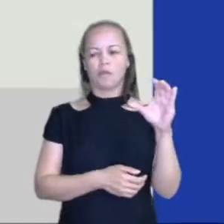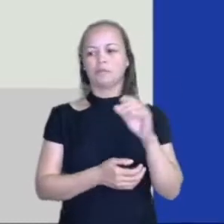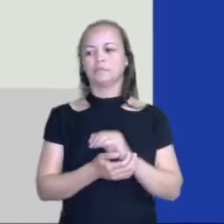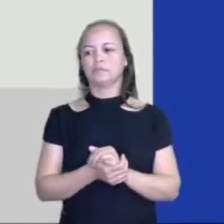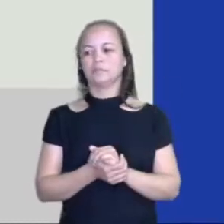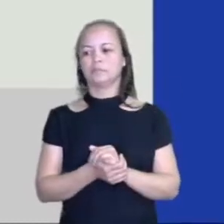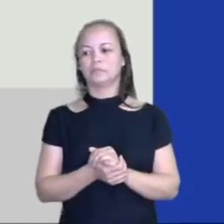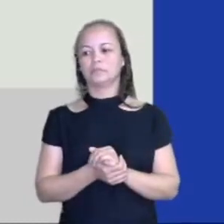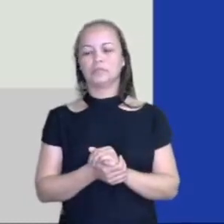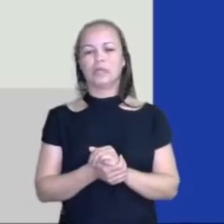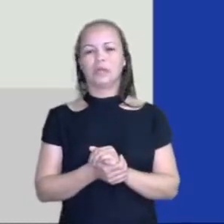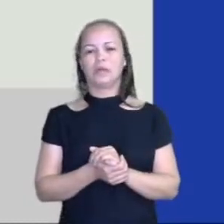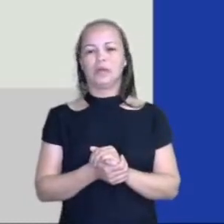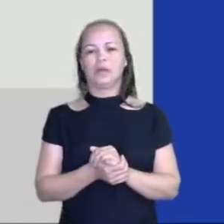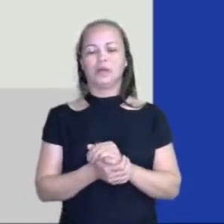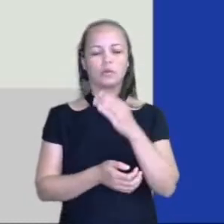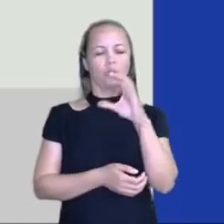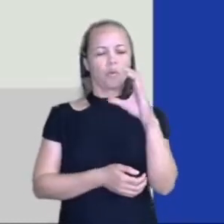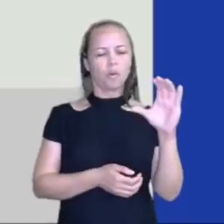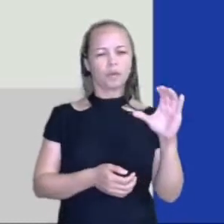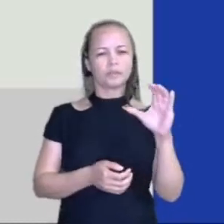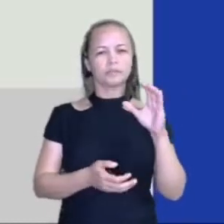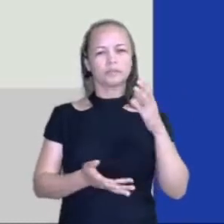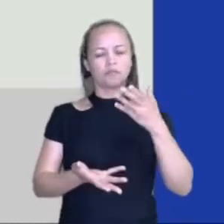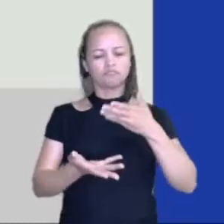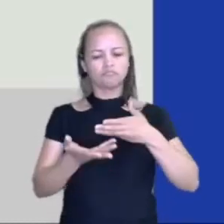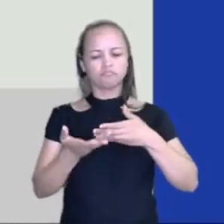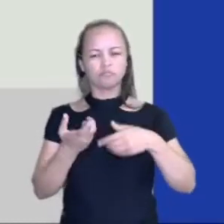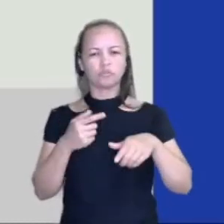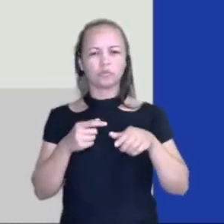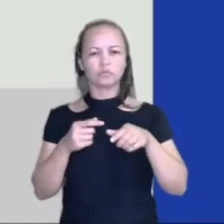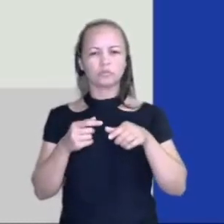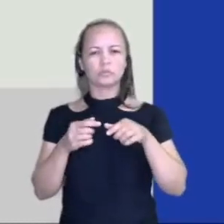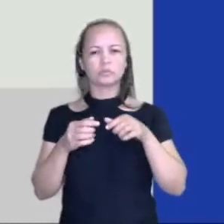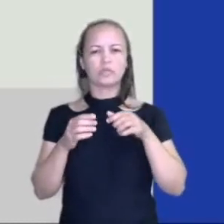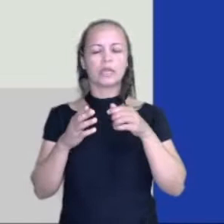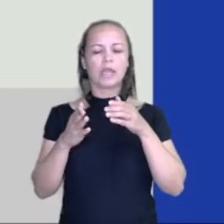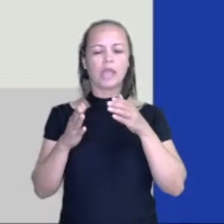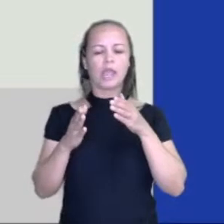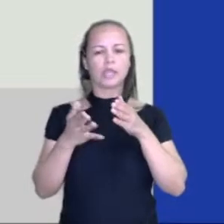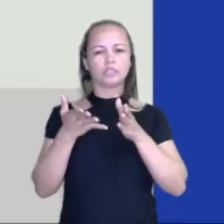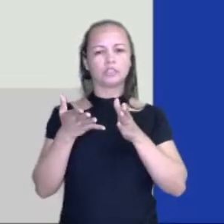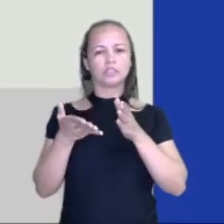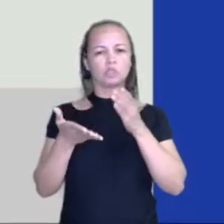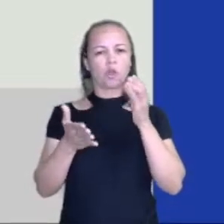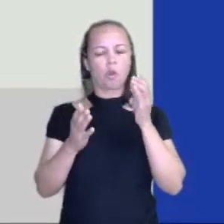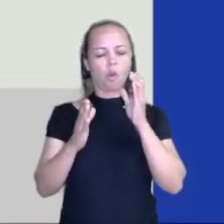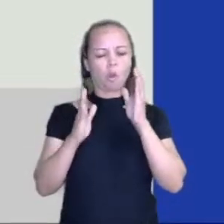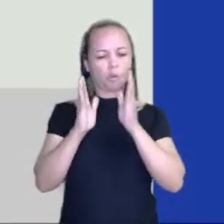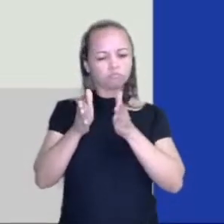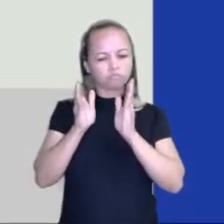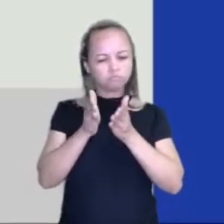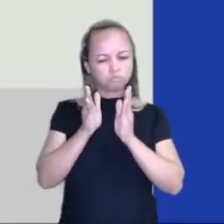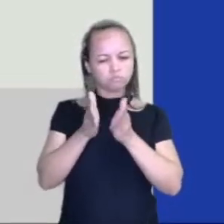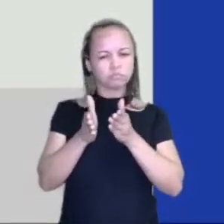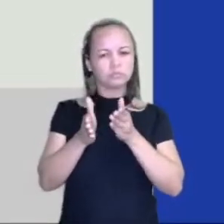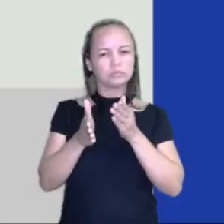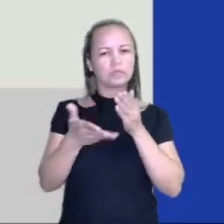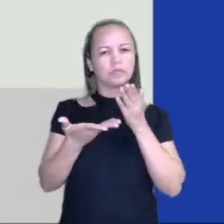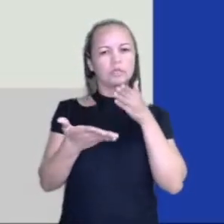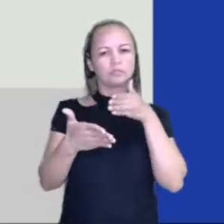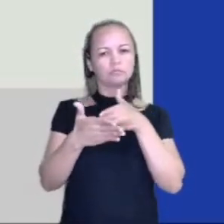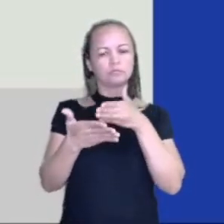é o fluxo ordenado está tem que ser ordem na de ordem Alô de cargas